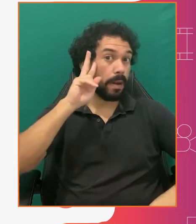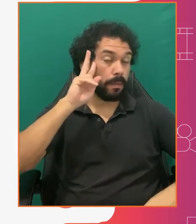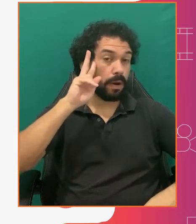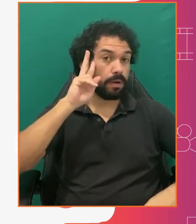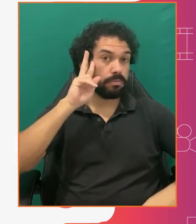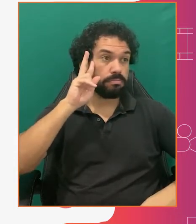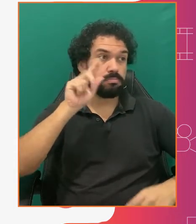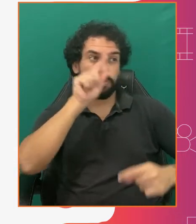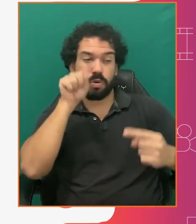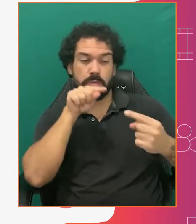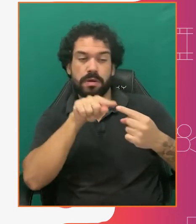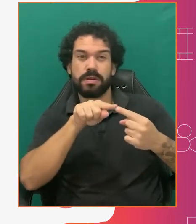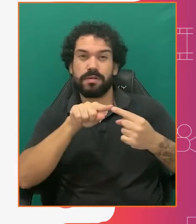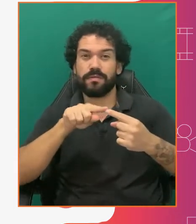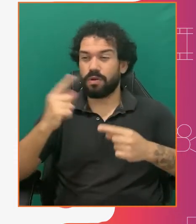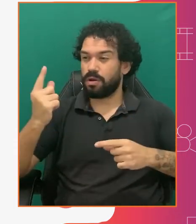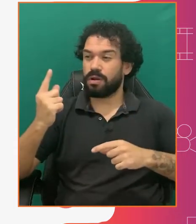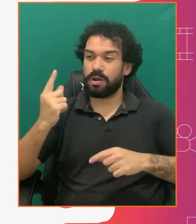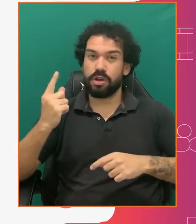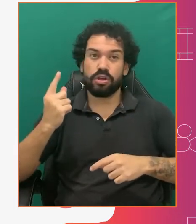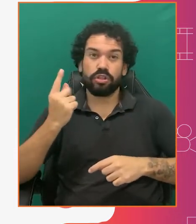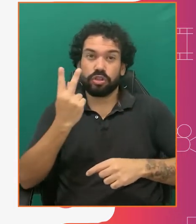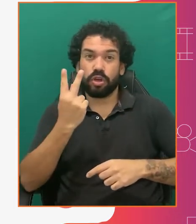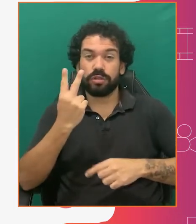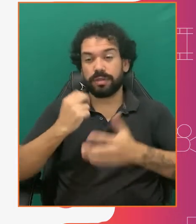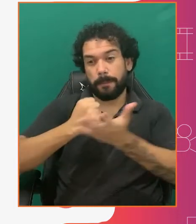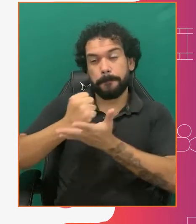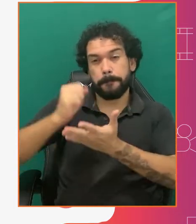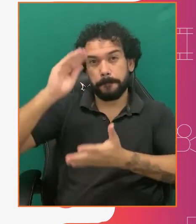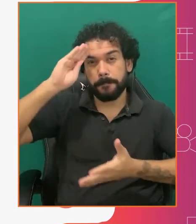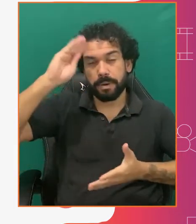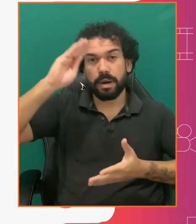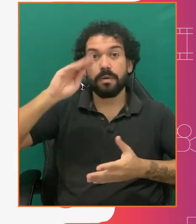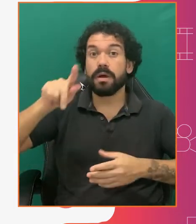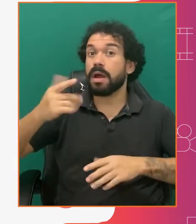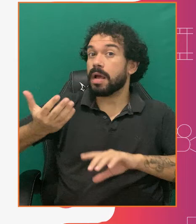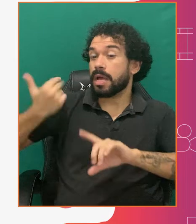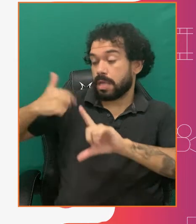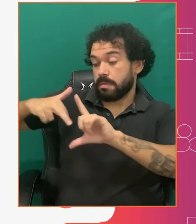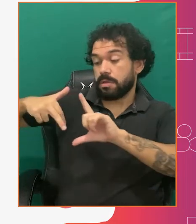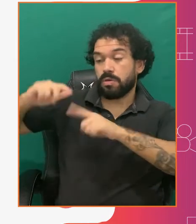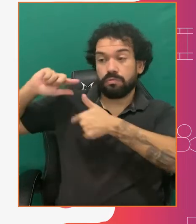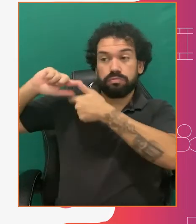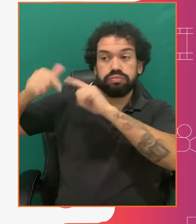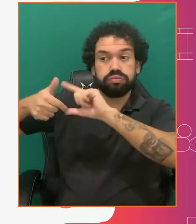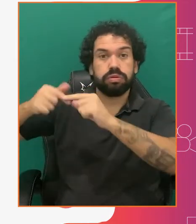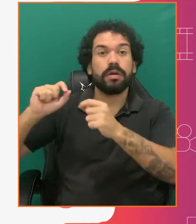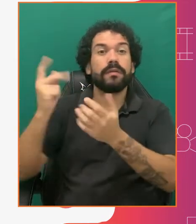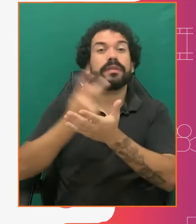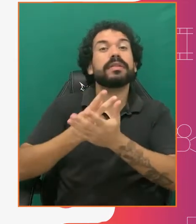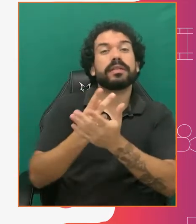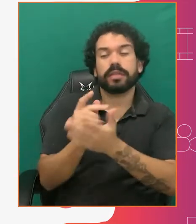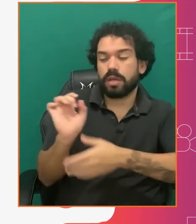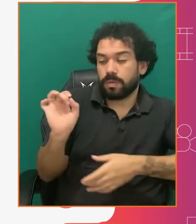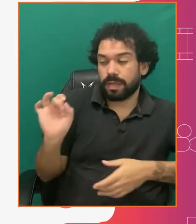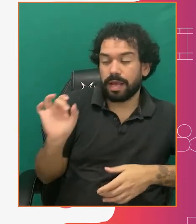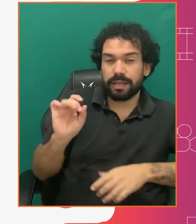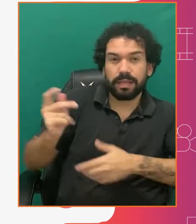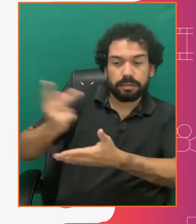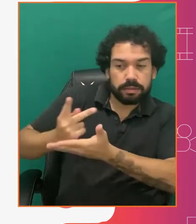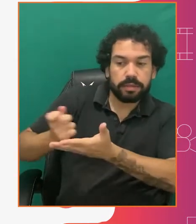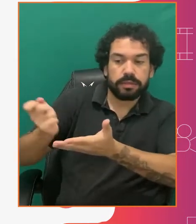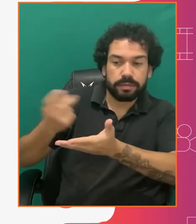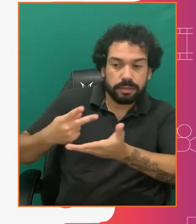a ideia dos princípios surgiu lá na animação tradicional, então, que é desenhada quadro a quadro no